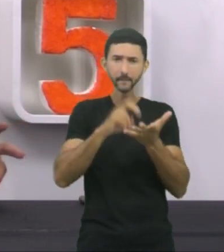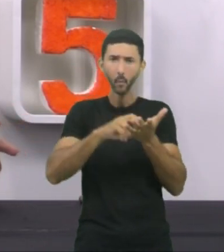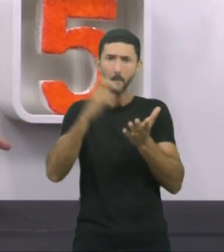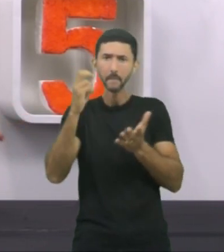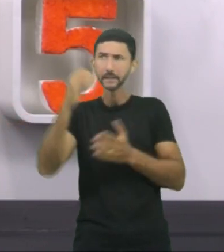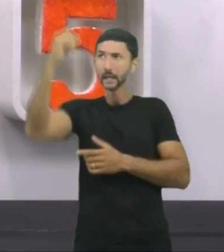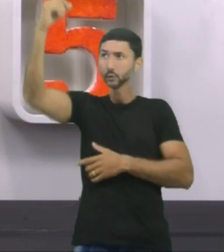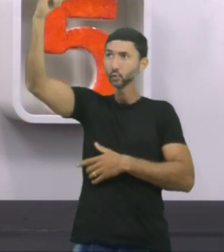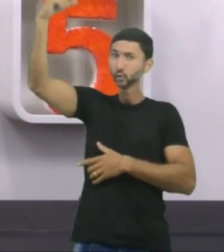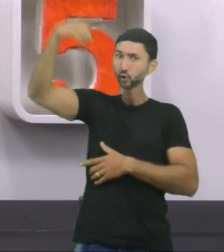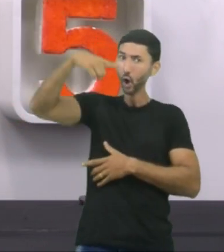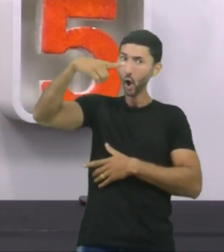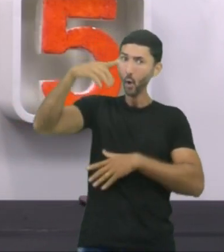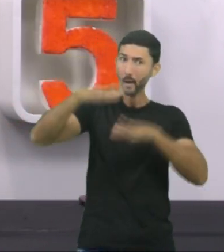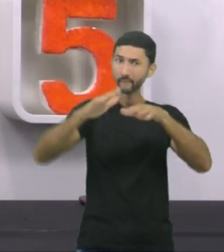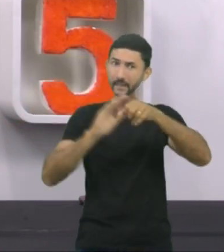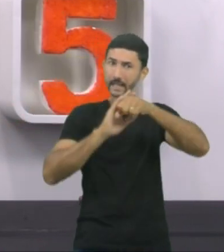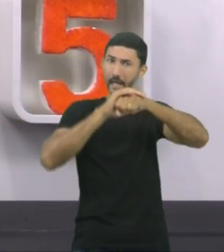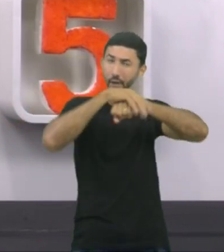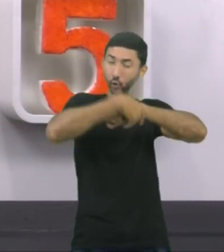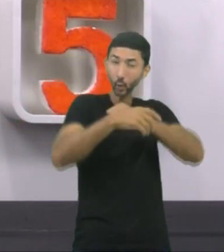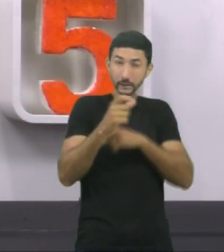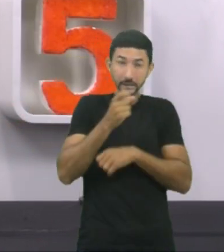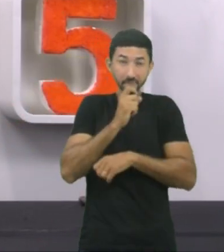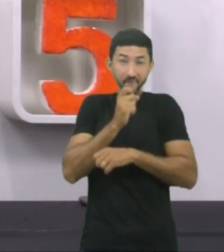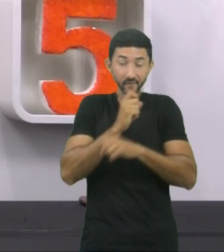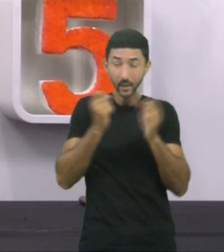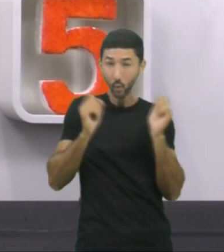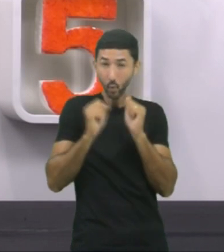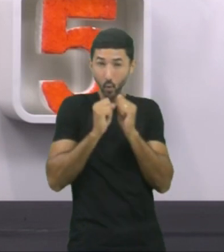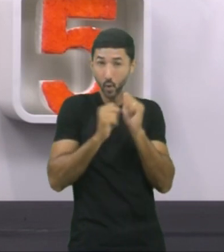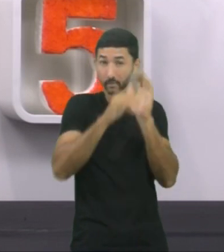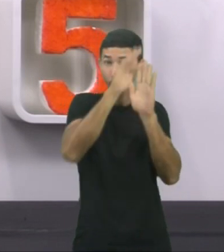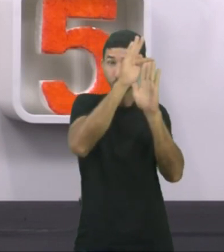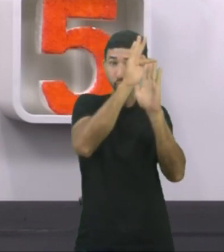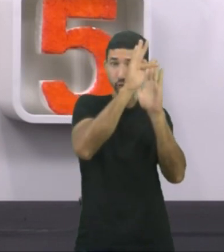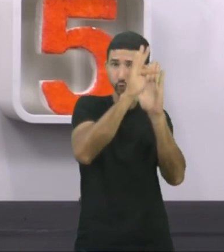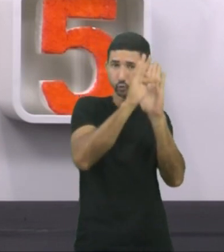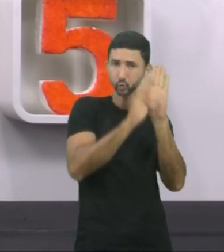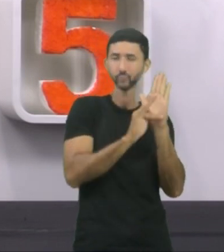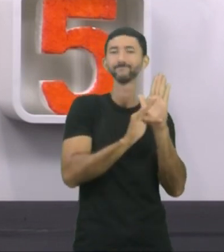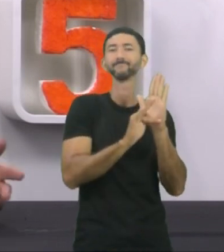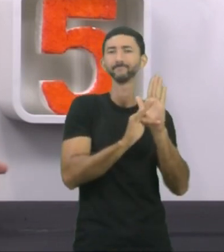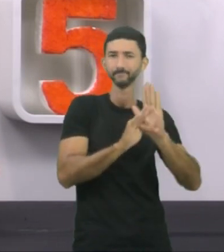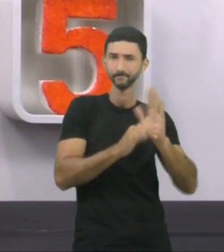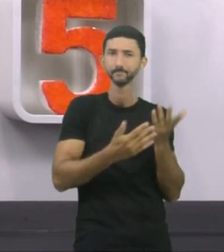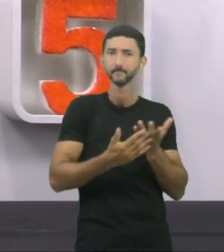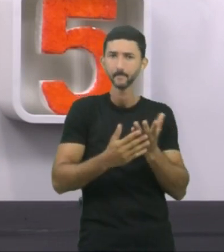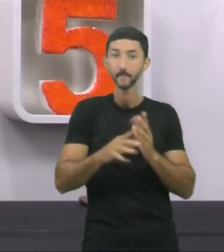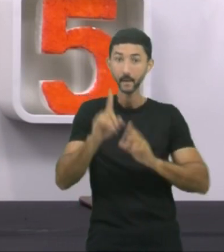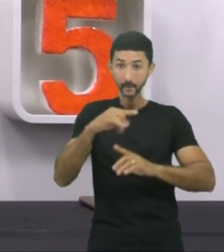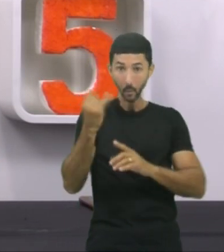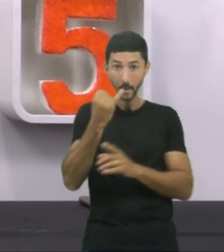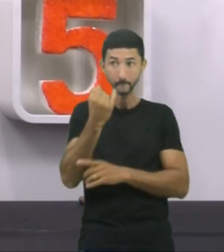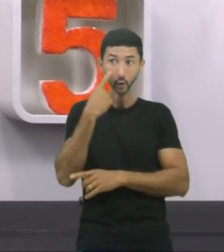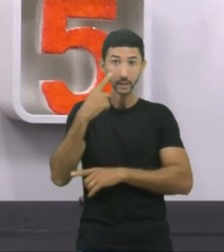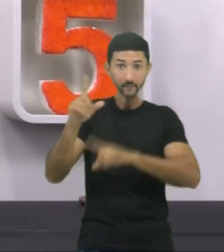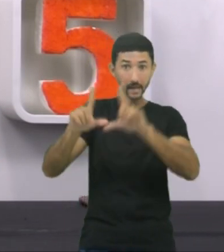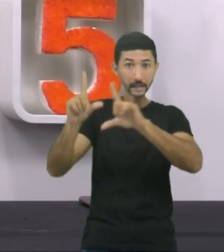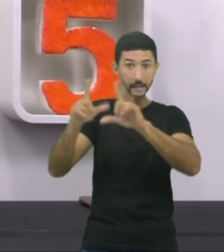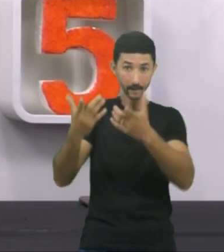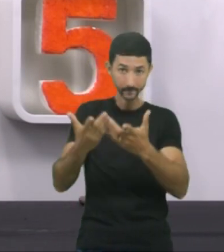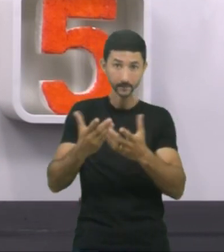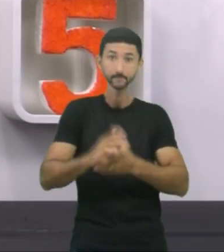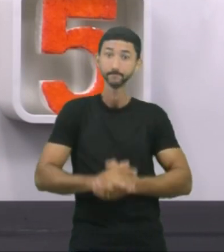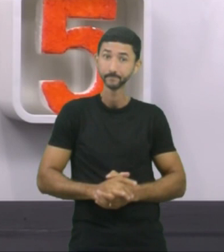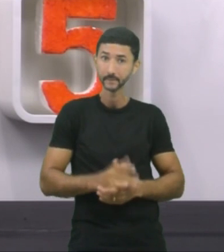sol e às vezes à noite já está muito frio porque a temperatura cai muito. Então faz toda a diferença acompanhar a previsão